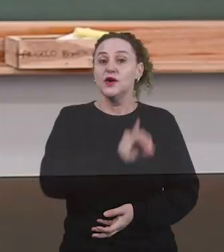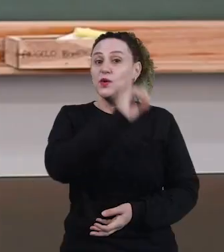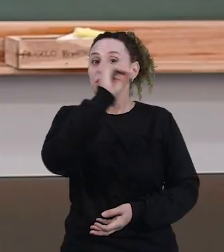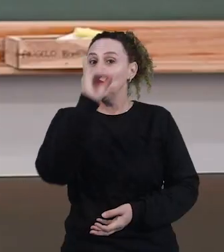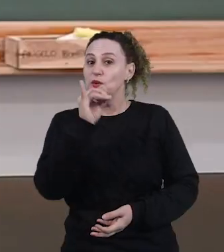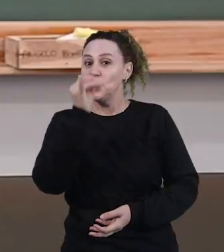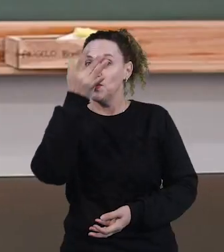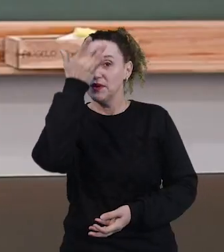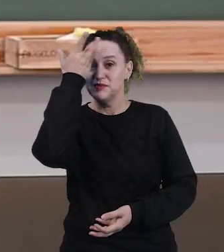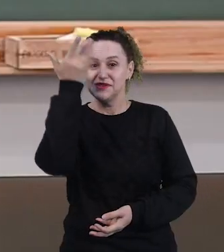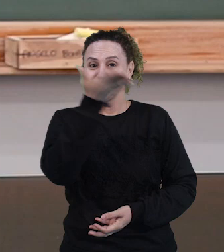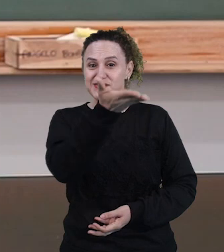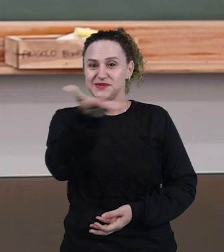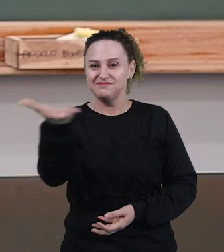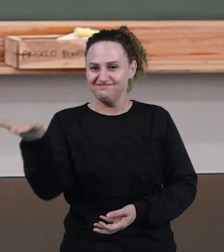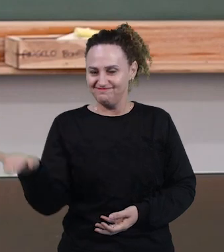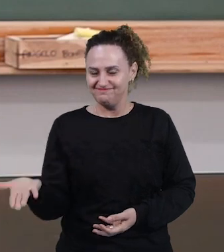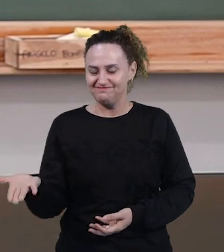pessoas.